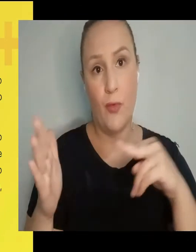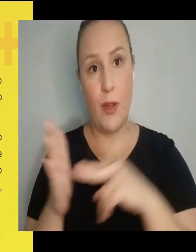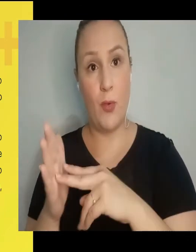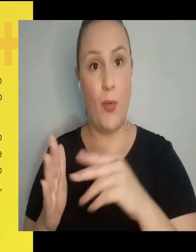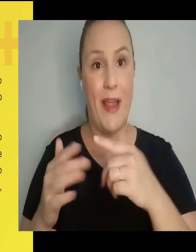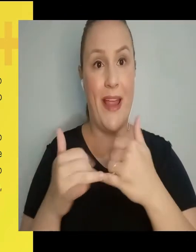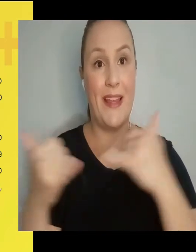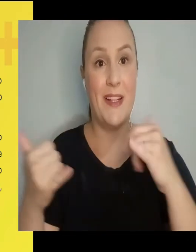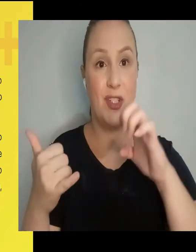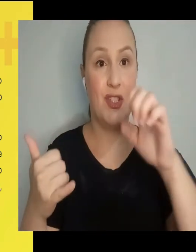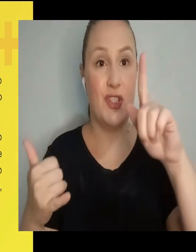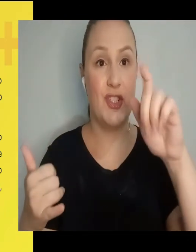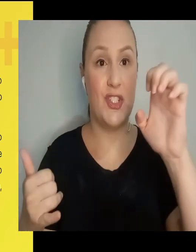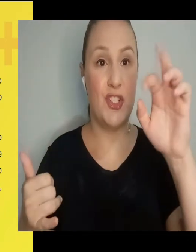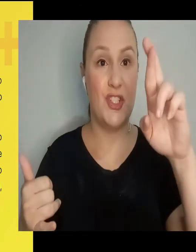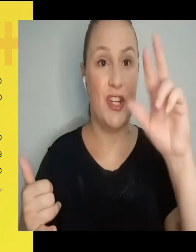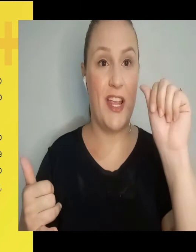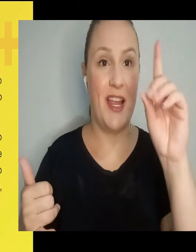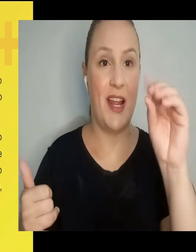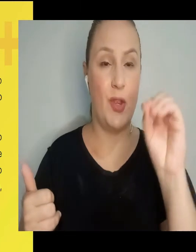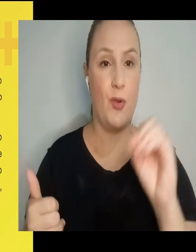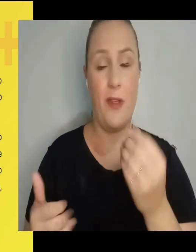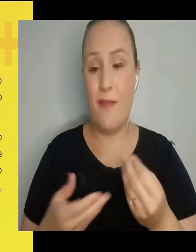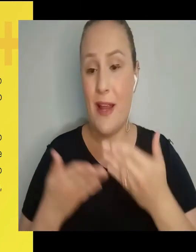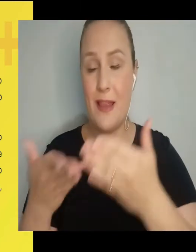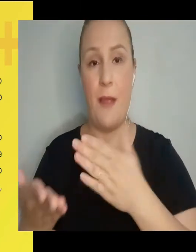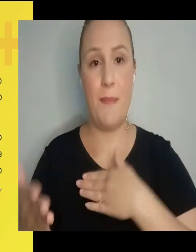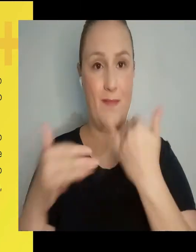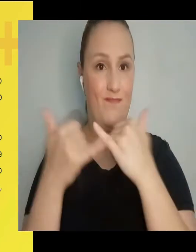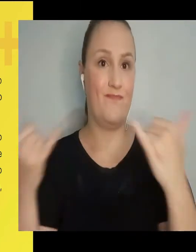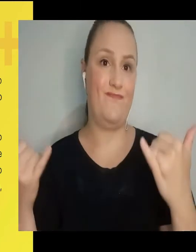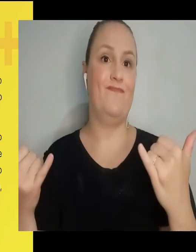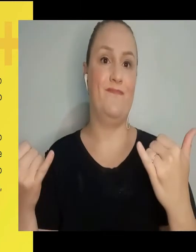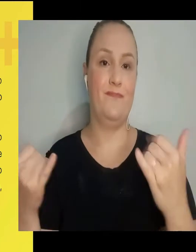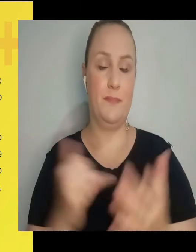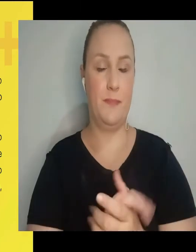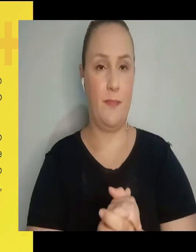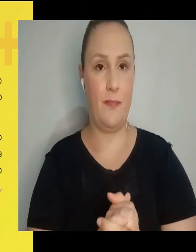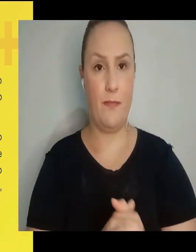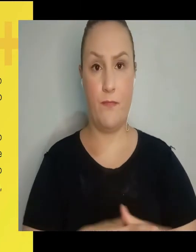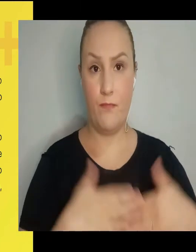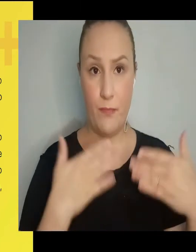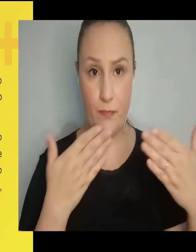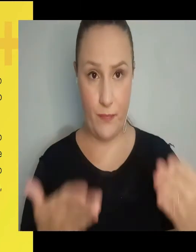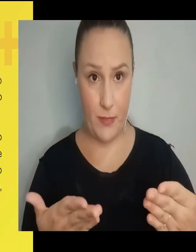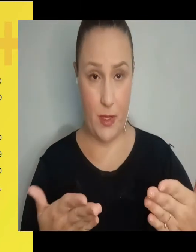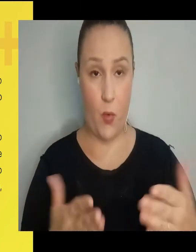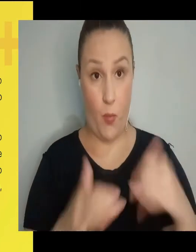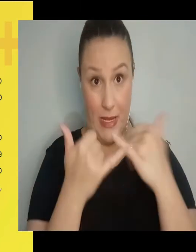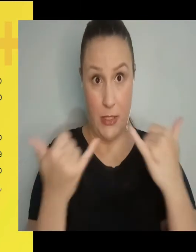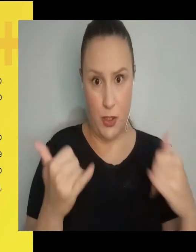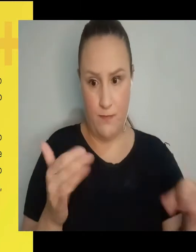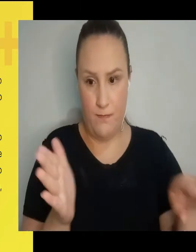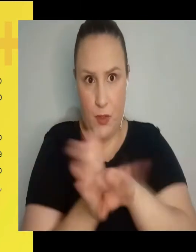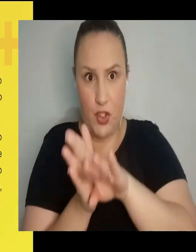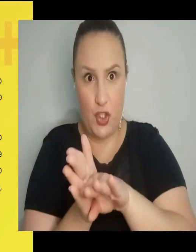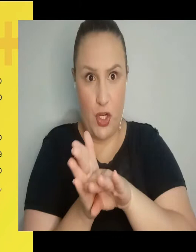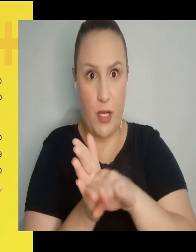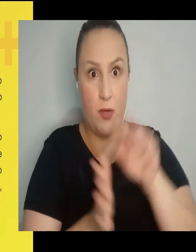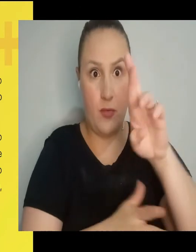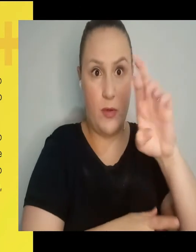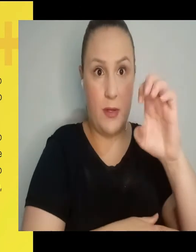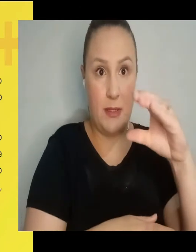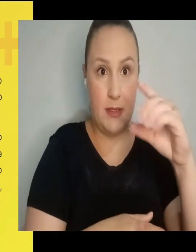ele, então, em contato com um gerador, aquele que vai fornecer a minha energia elétrica. E então,